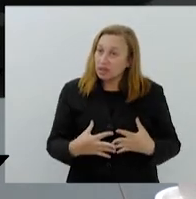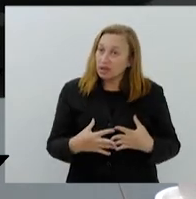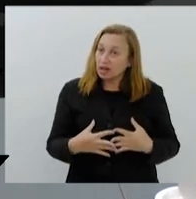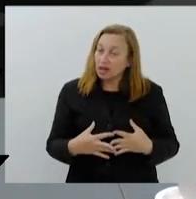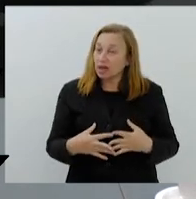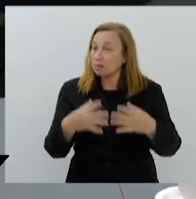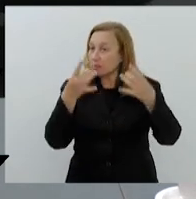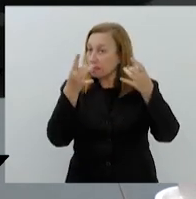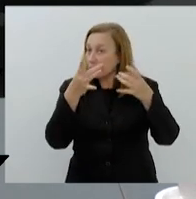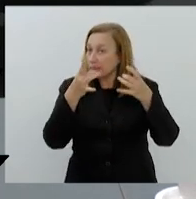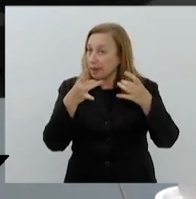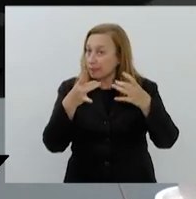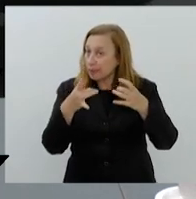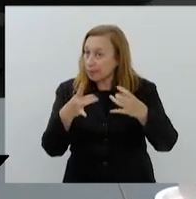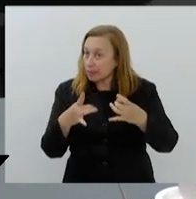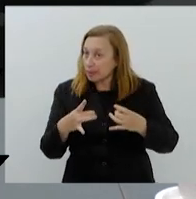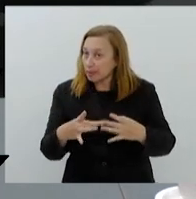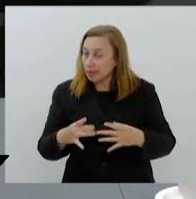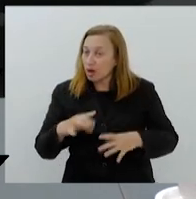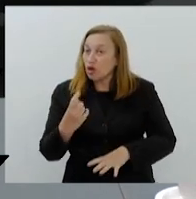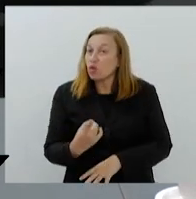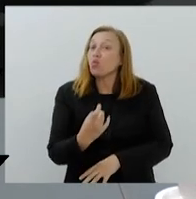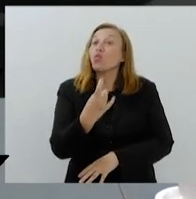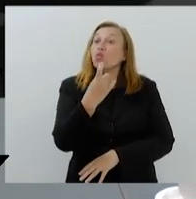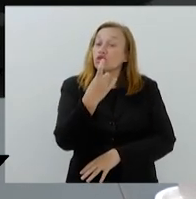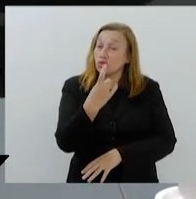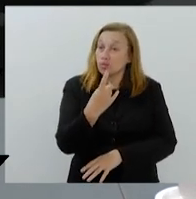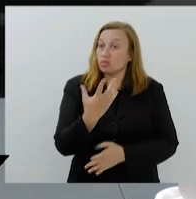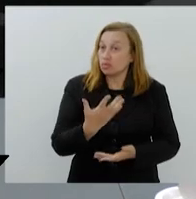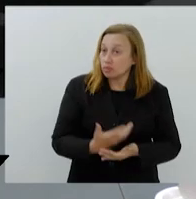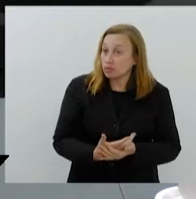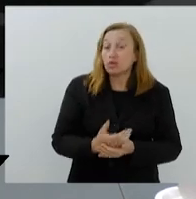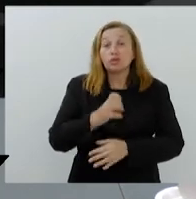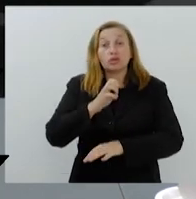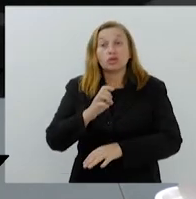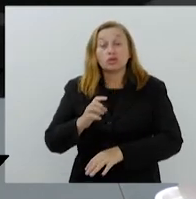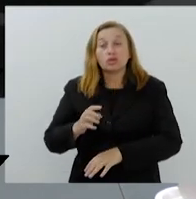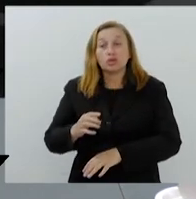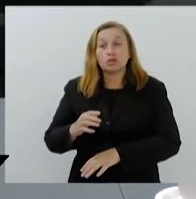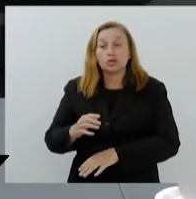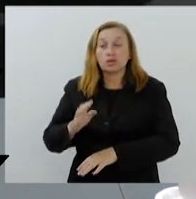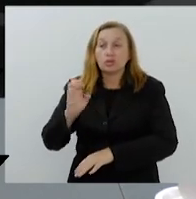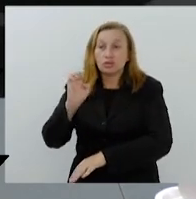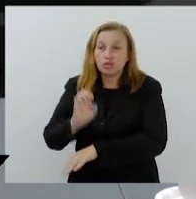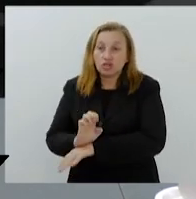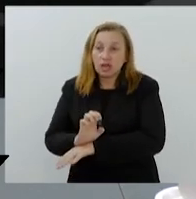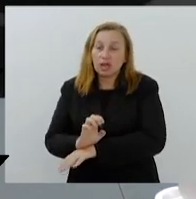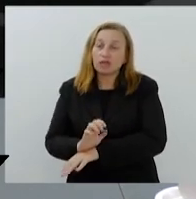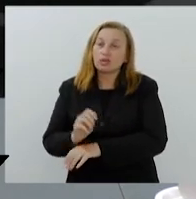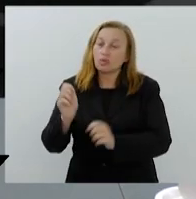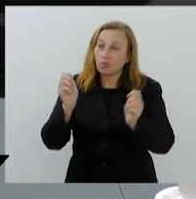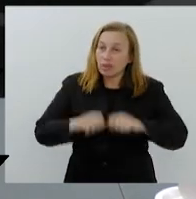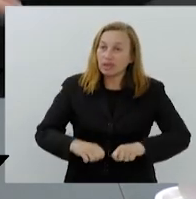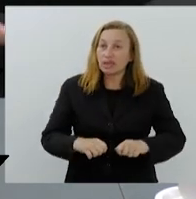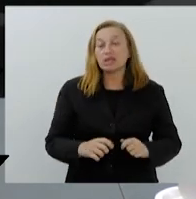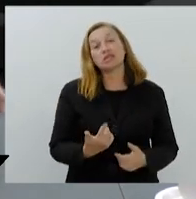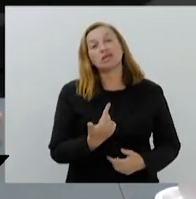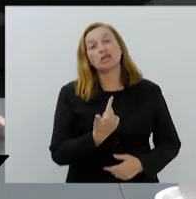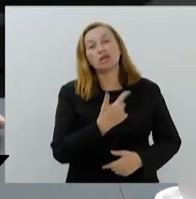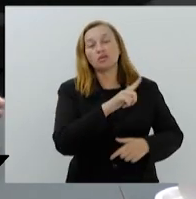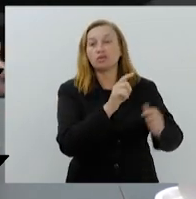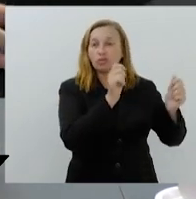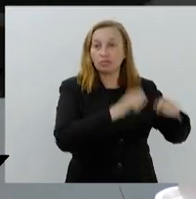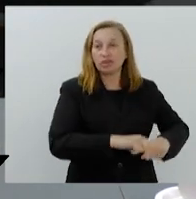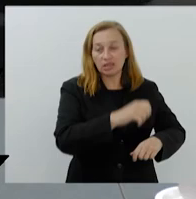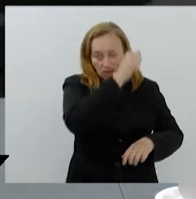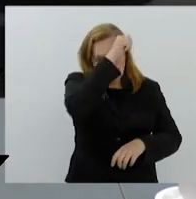serão possíveis, única e exclusivamente do Estado, para aquelas que são de competência do Estado, dos municípios, aquelas que são de competência